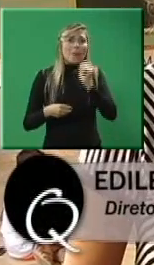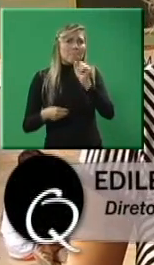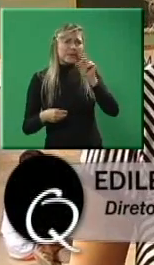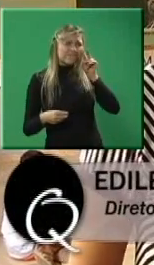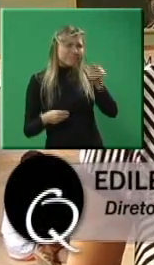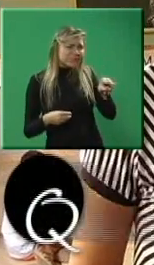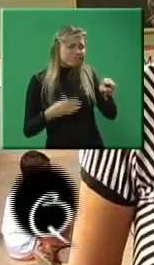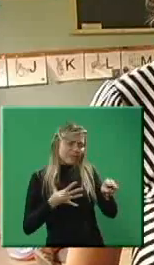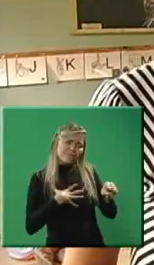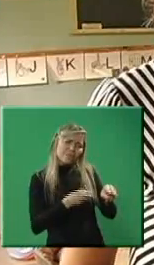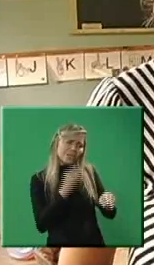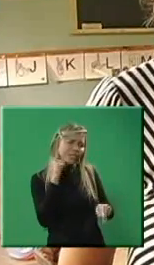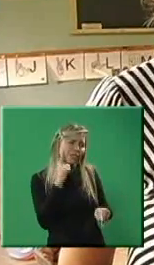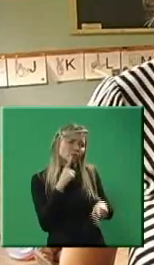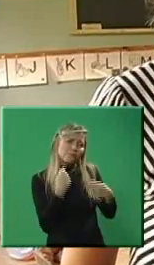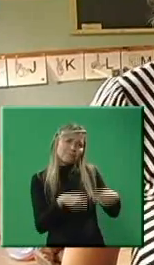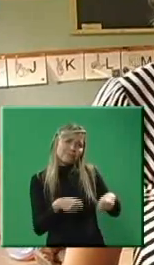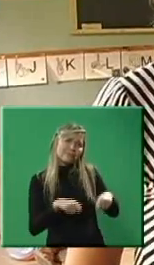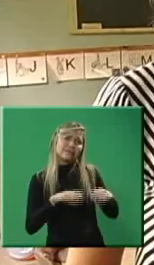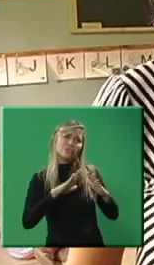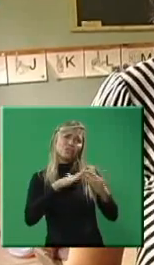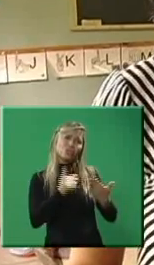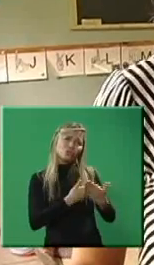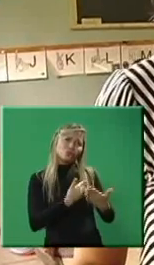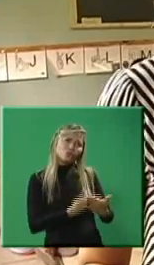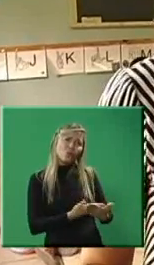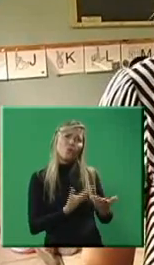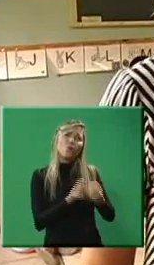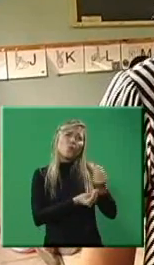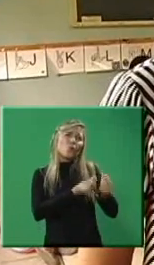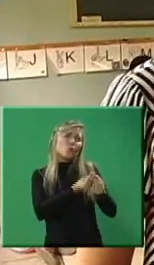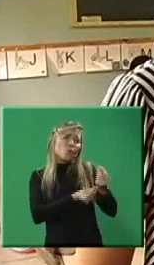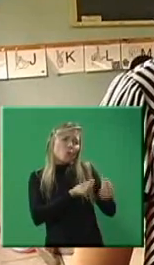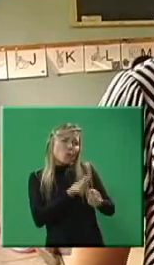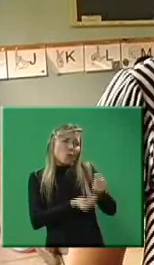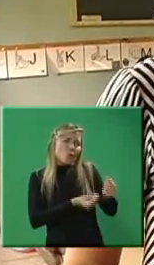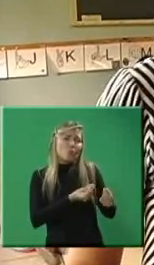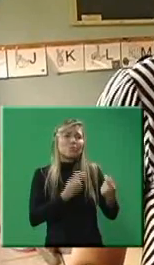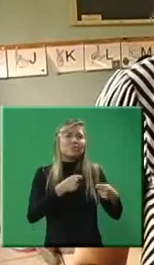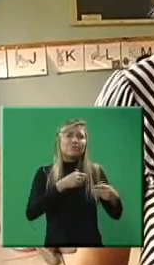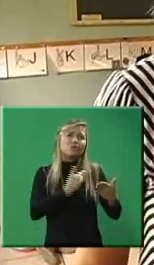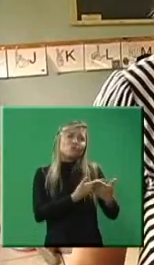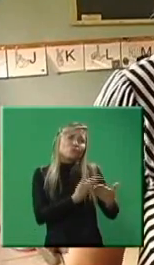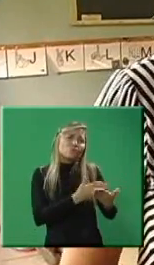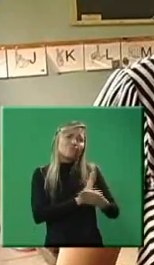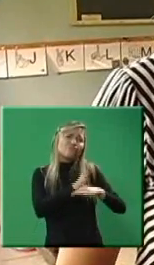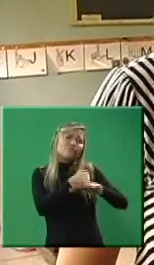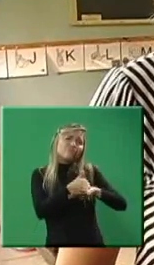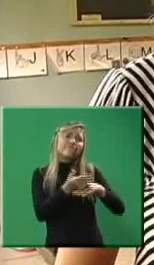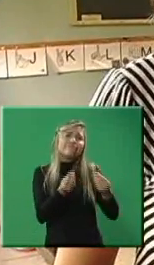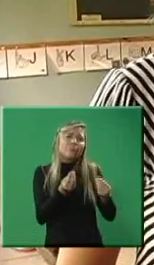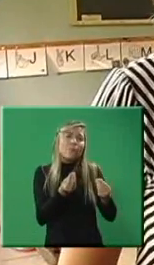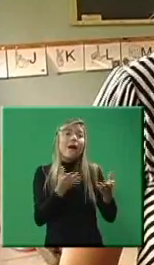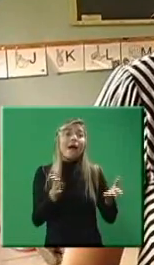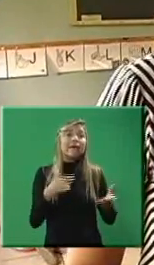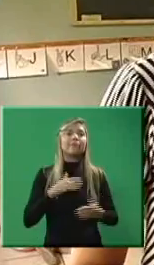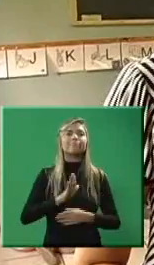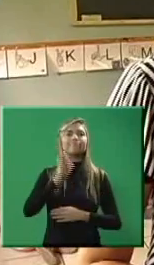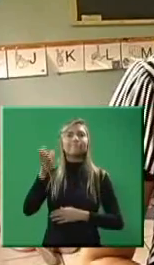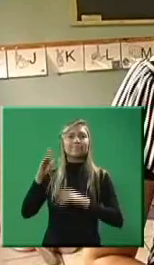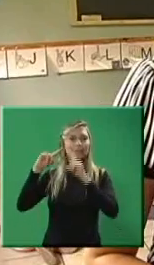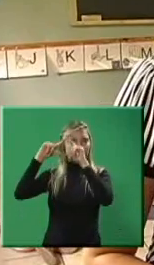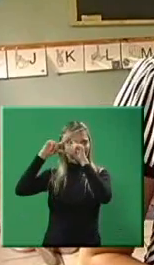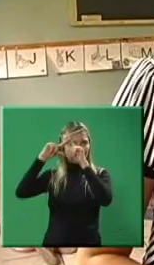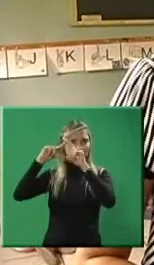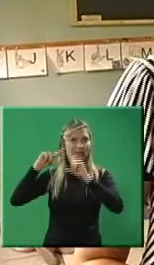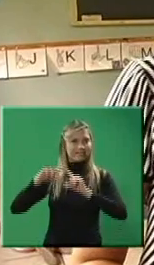surda, sentindo a necessidade de colocar a sua filha para estudar, né, ela procurou o